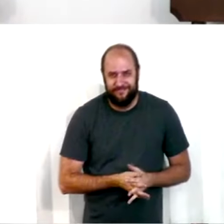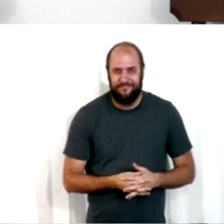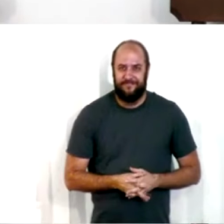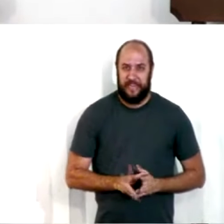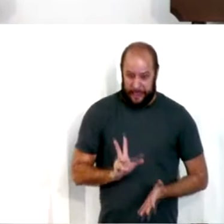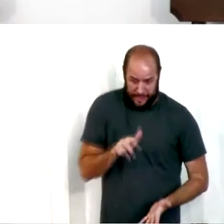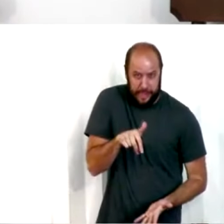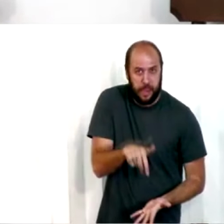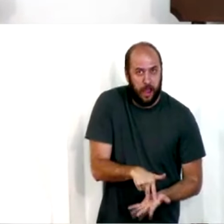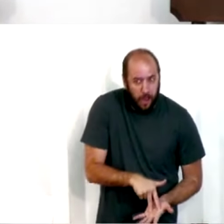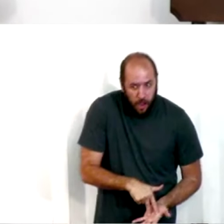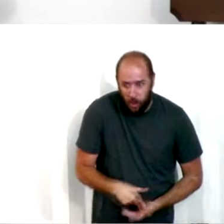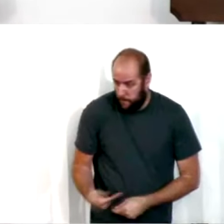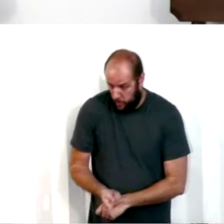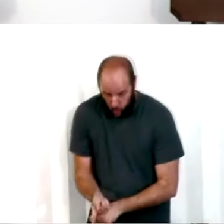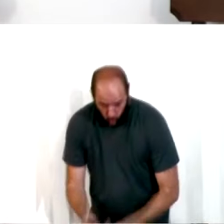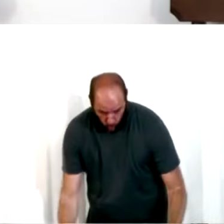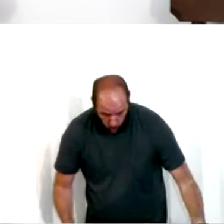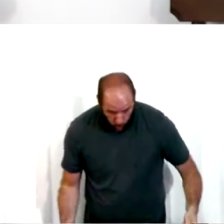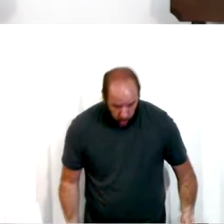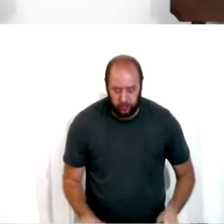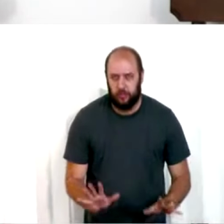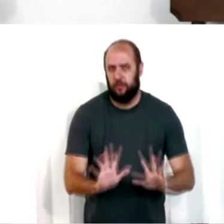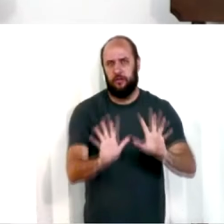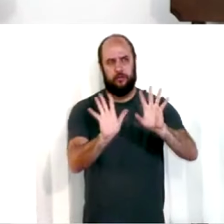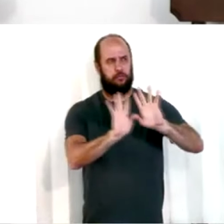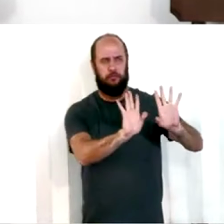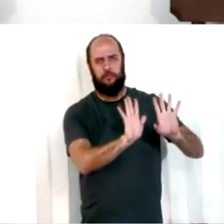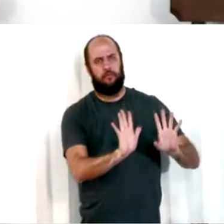Levantar para trocar... Não, Deus me livre, deixa aí.